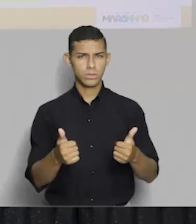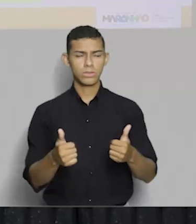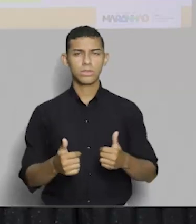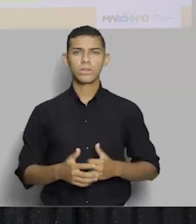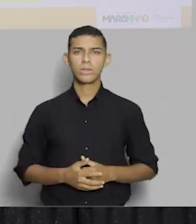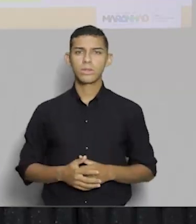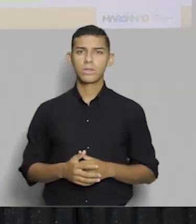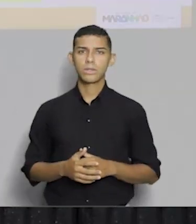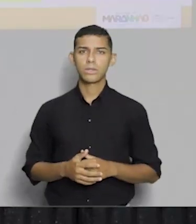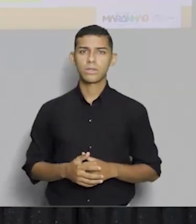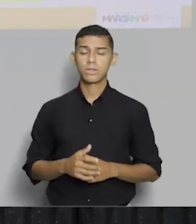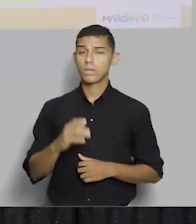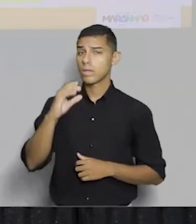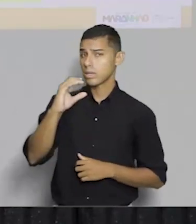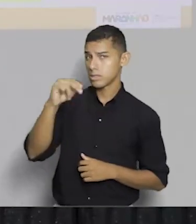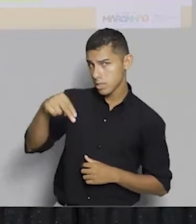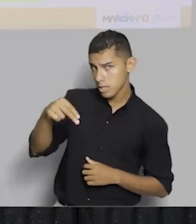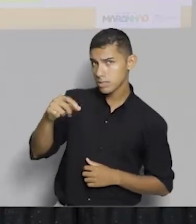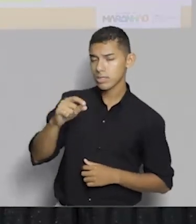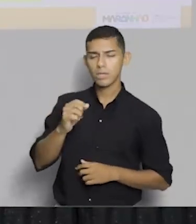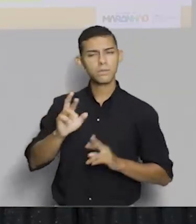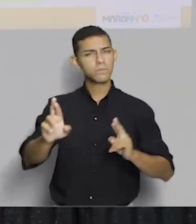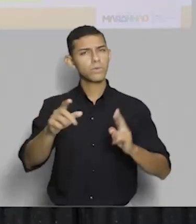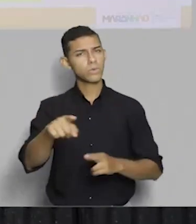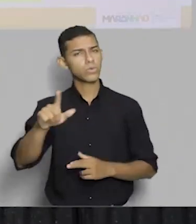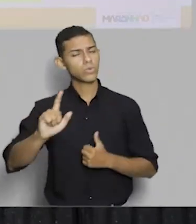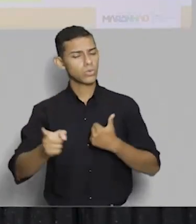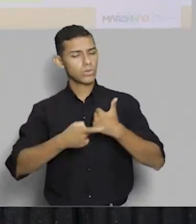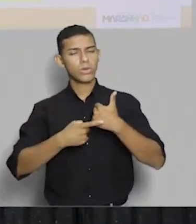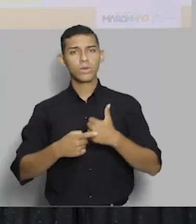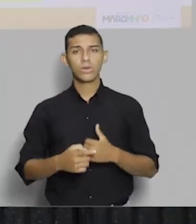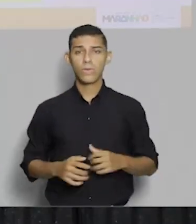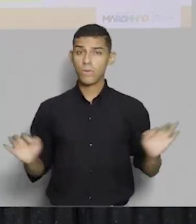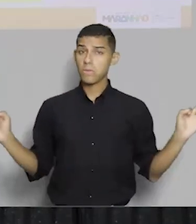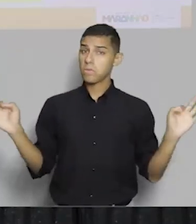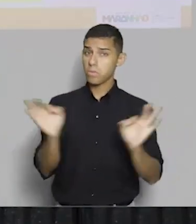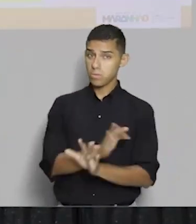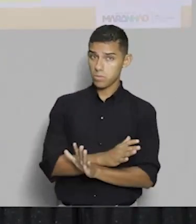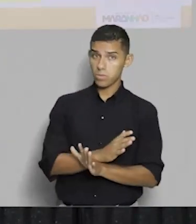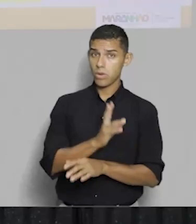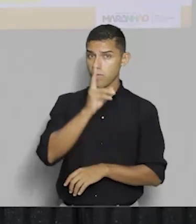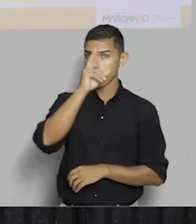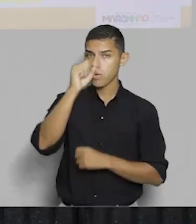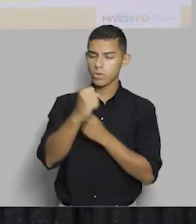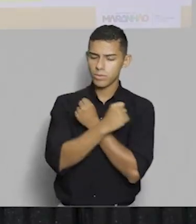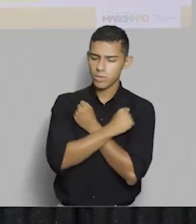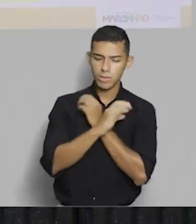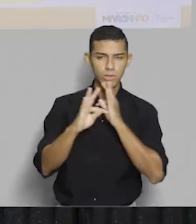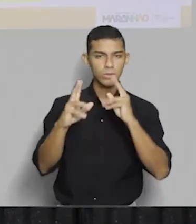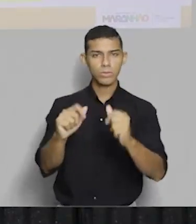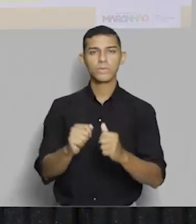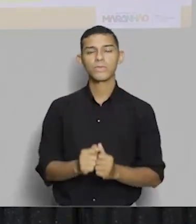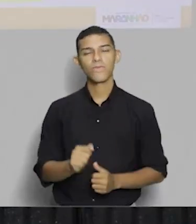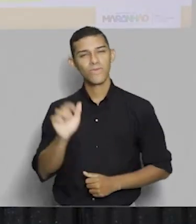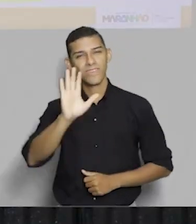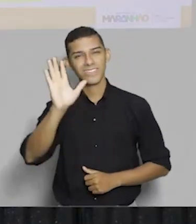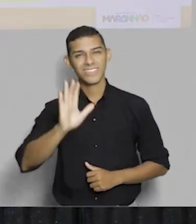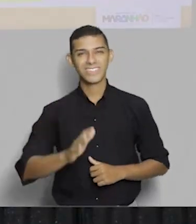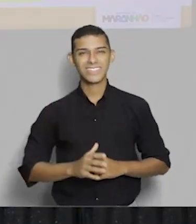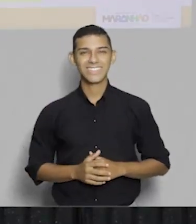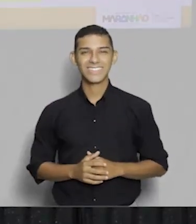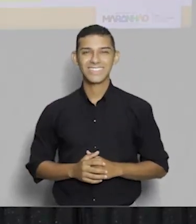questão de cinética espero que vocês tenham gostado ficando por aqui forte abraço a todos valeu